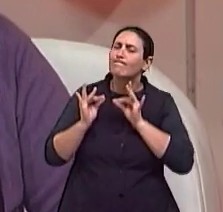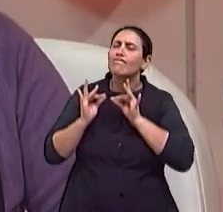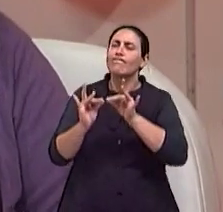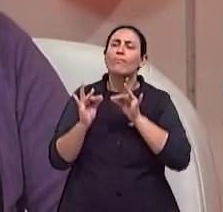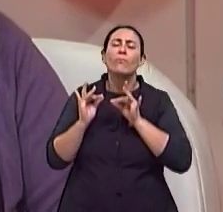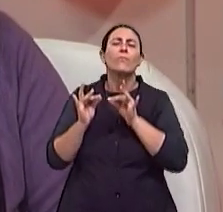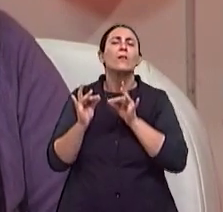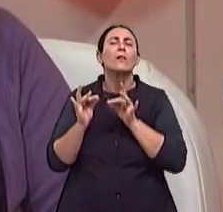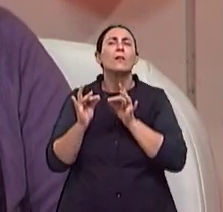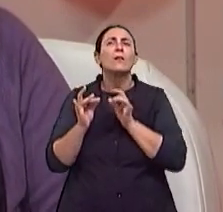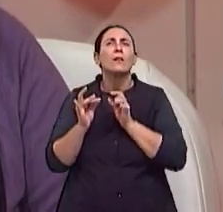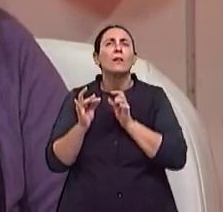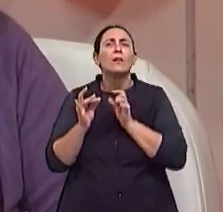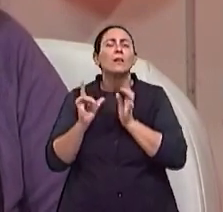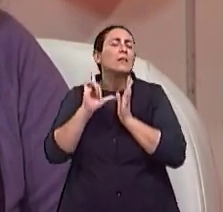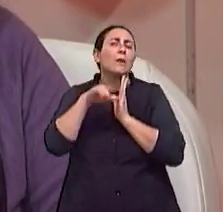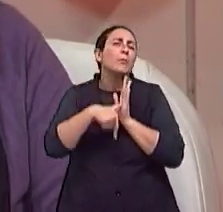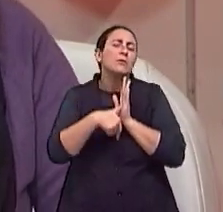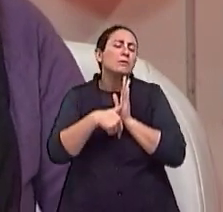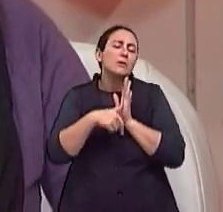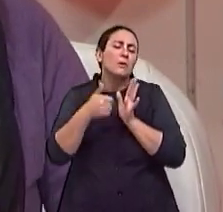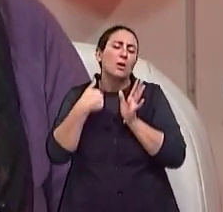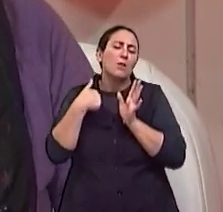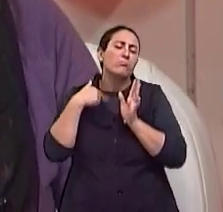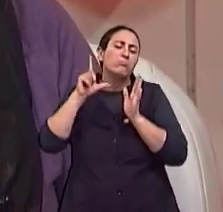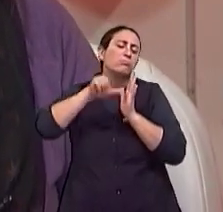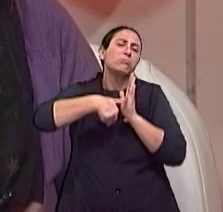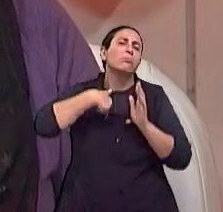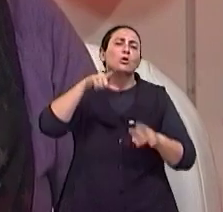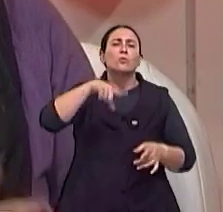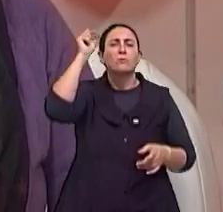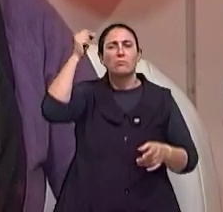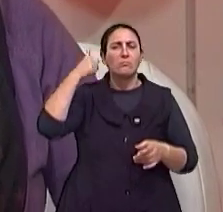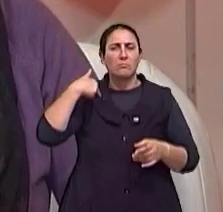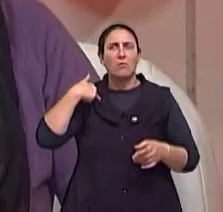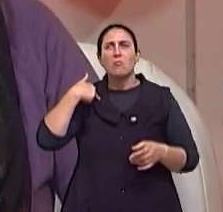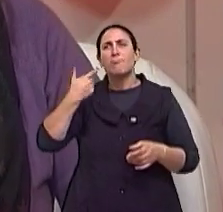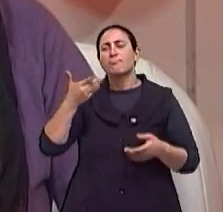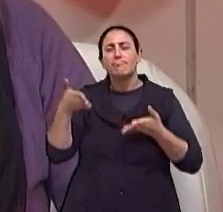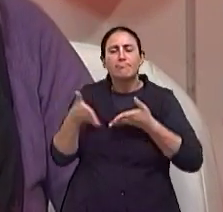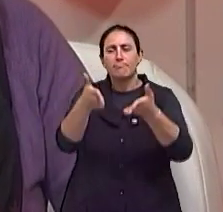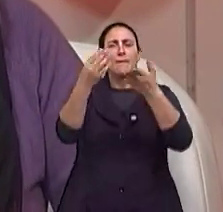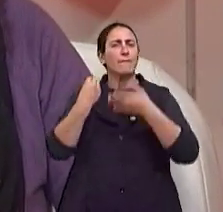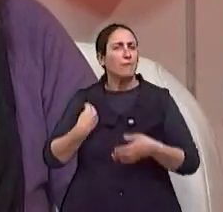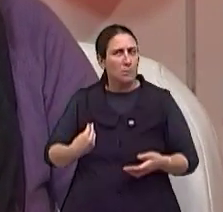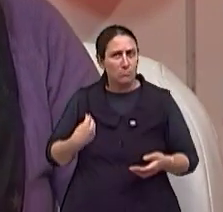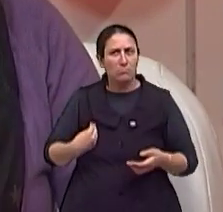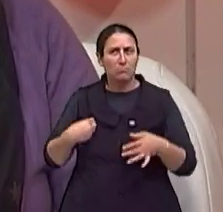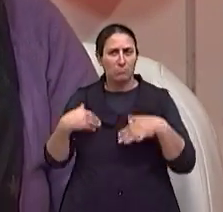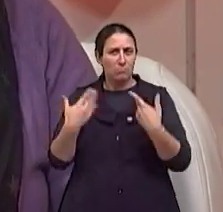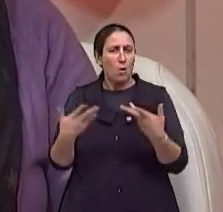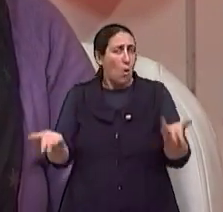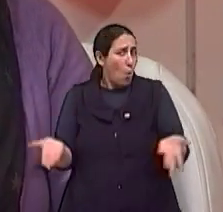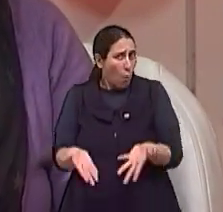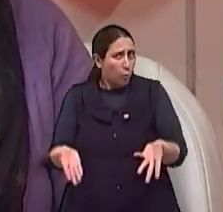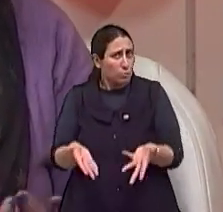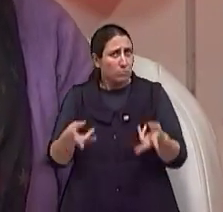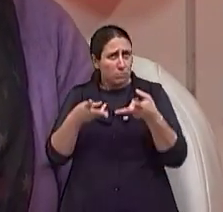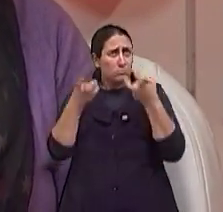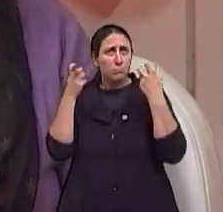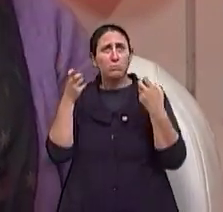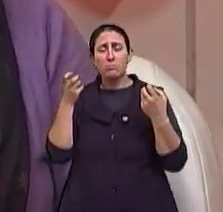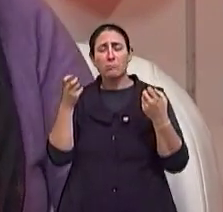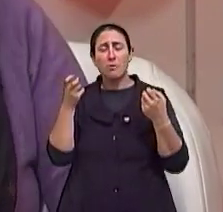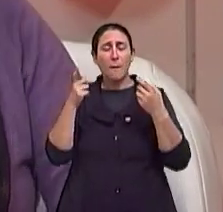escolheram aquela opção sexual e fizeram a sua vida com coerência. Claro. E hoje parece assim que